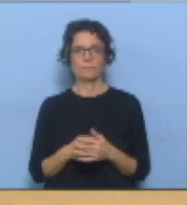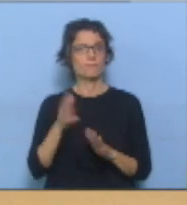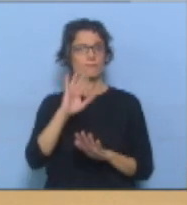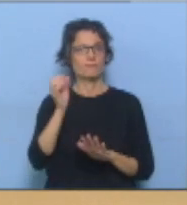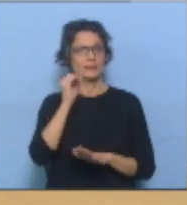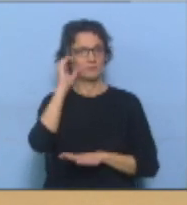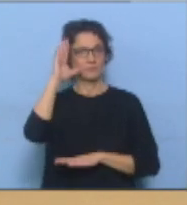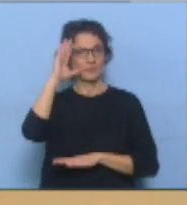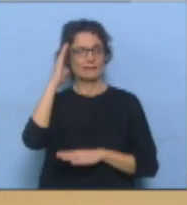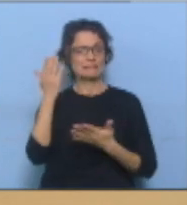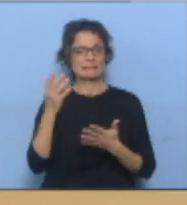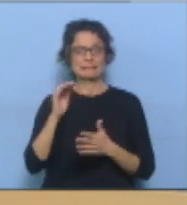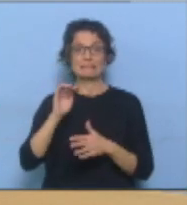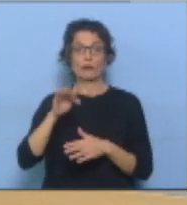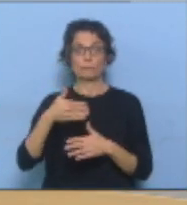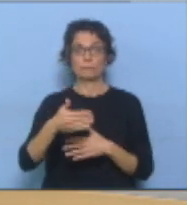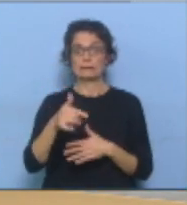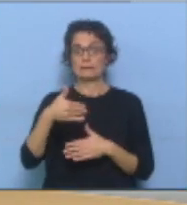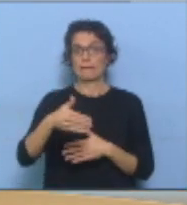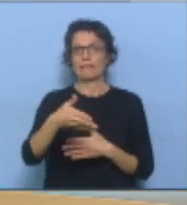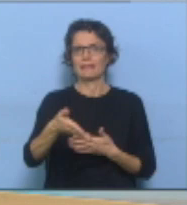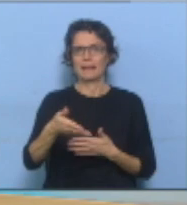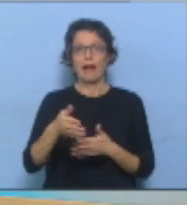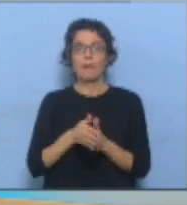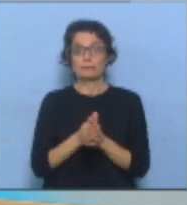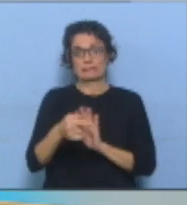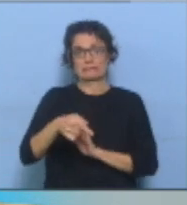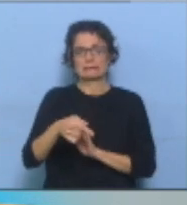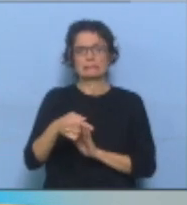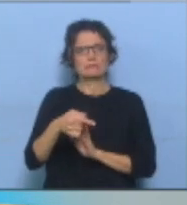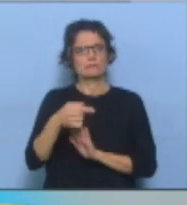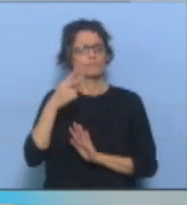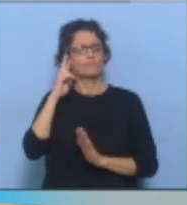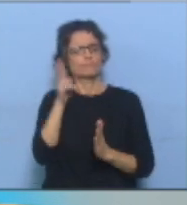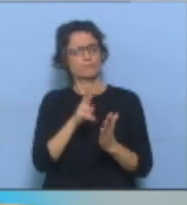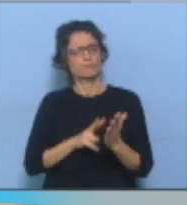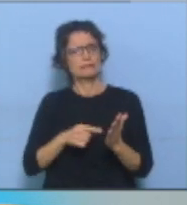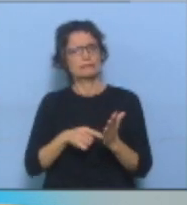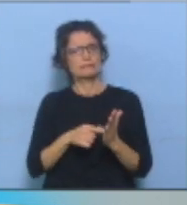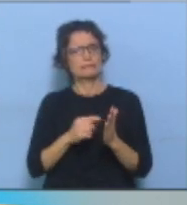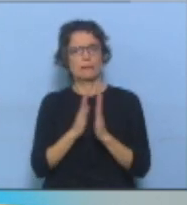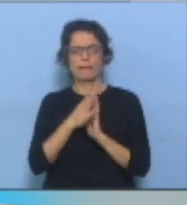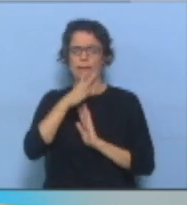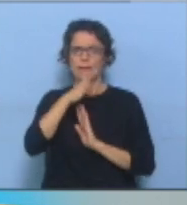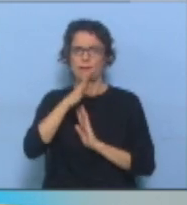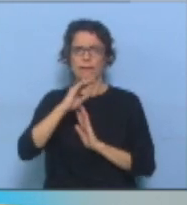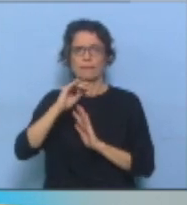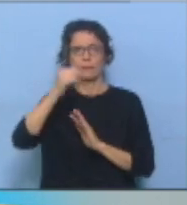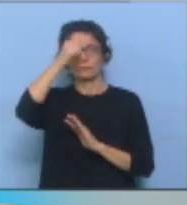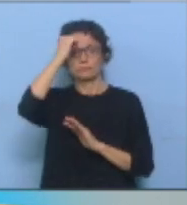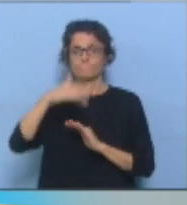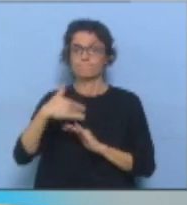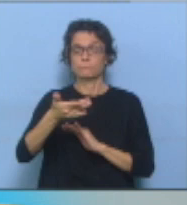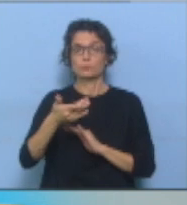Olá, muito boa tarde. Com o fim de semana à porta, aproveitamos para olhar a proposta da liturgia para o próximo domingo, festa